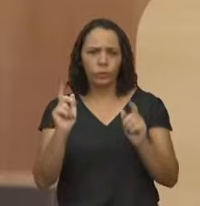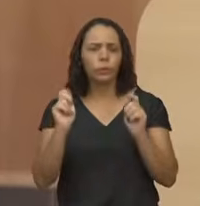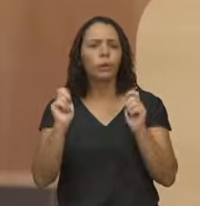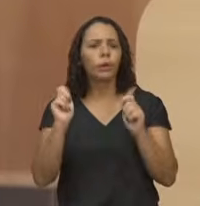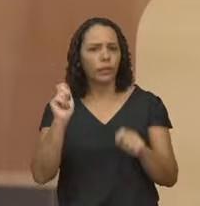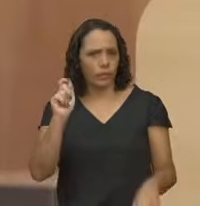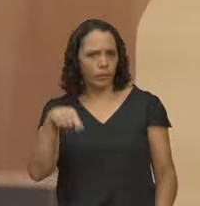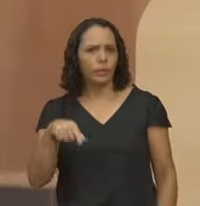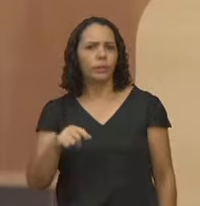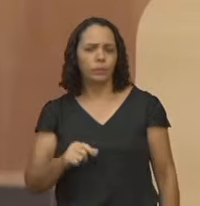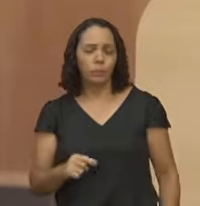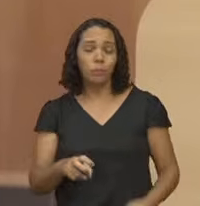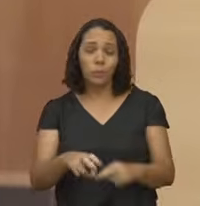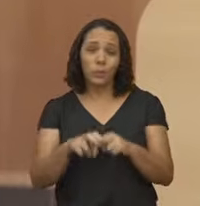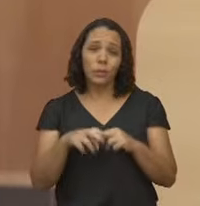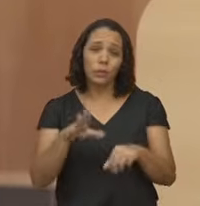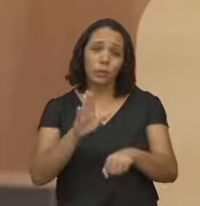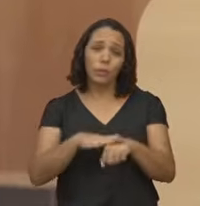complexo lidar com aquilo.